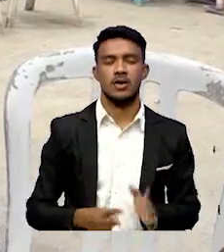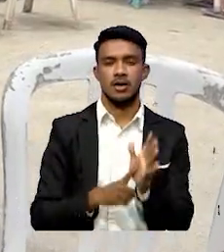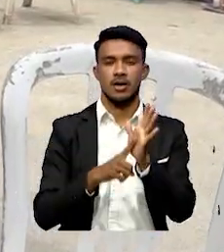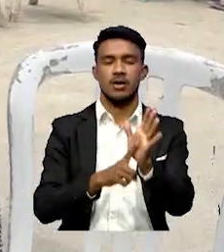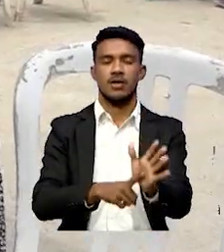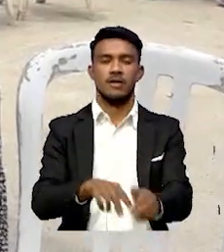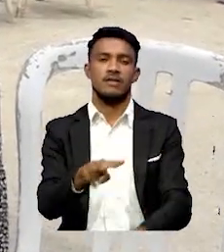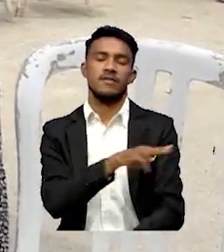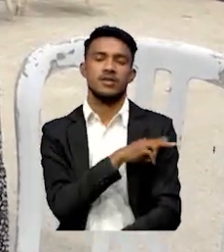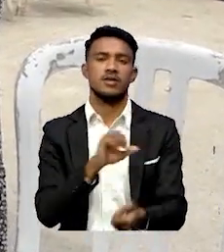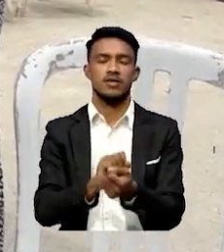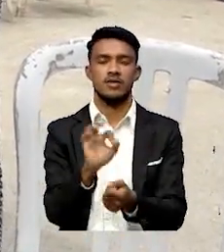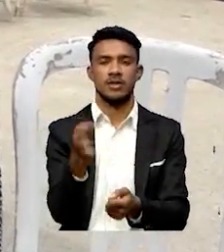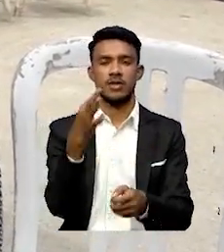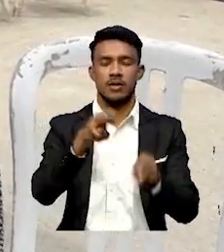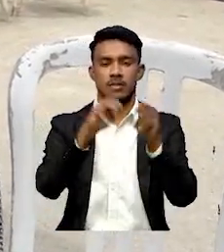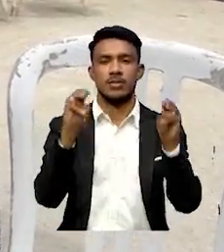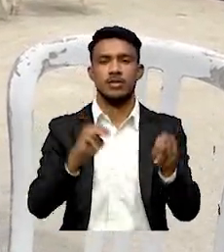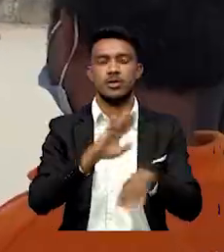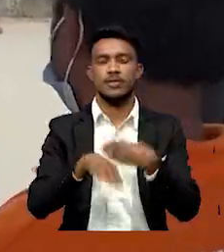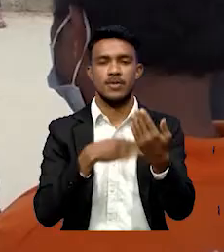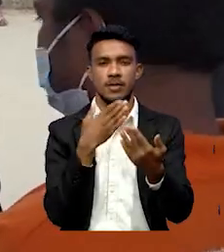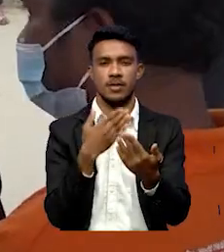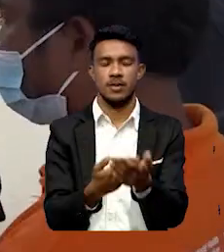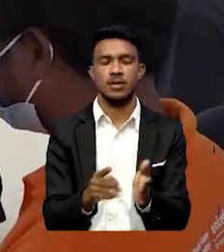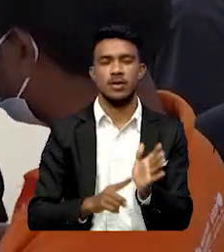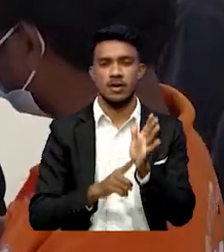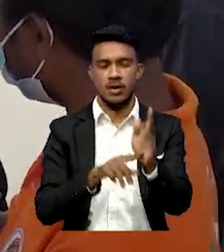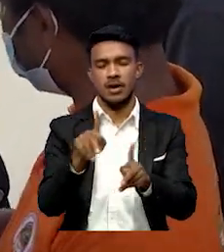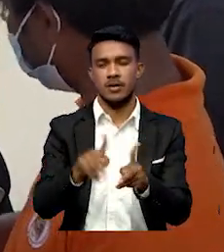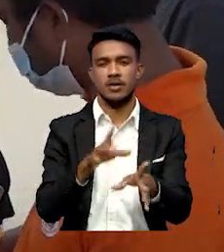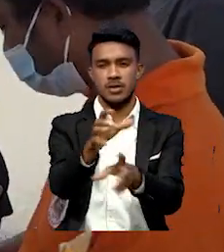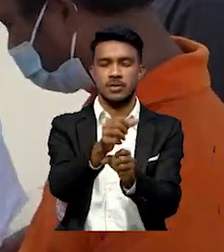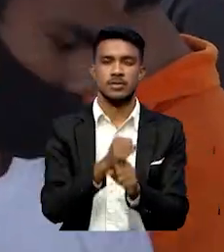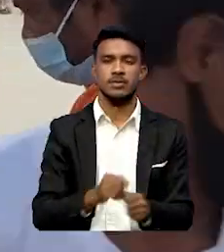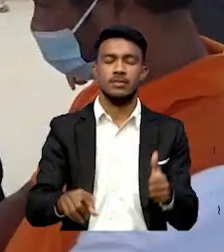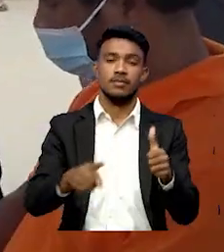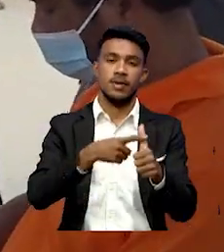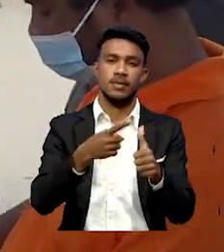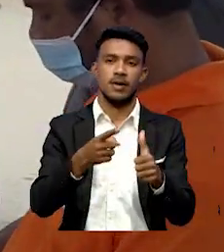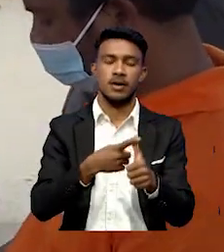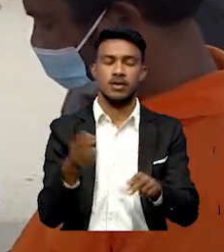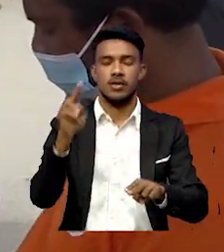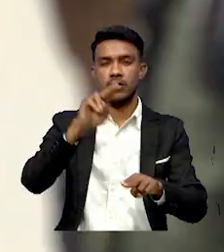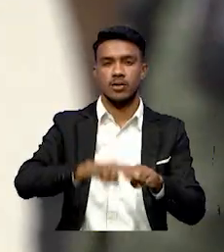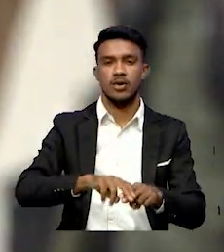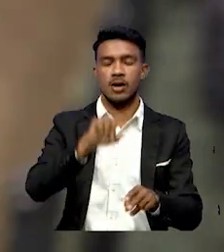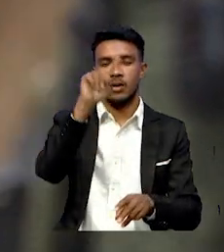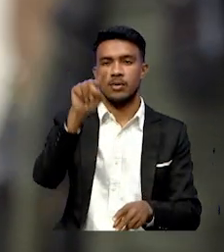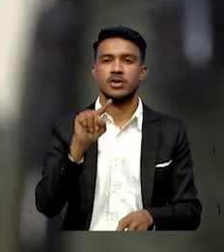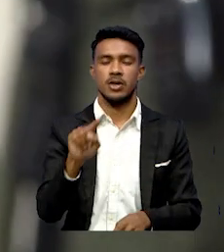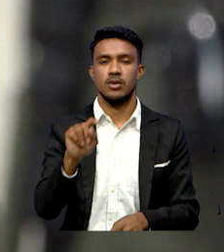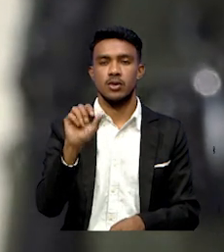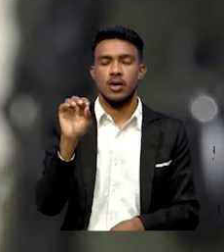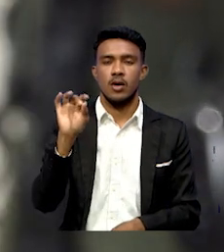vacina COVID-19 e a território nacional Hatudo, cidadão nebesimo vacina primeira dose atinge 1% o alunulo recém